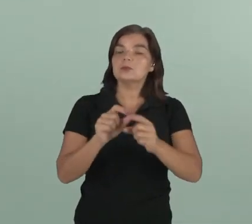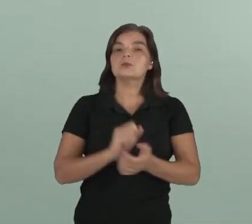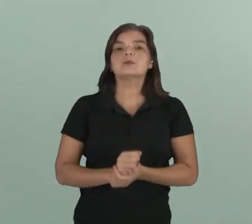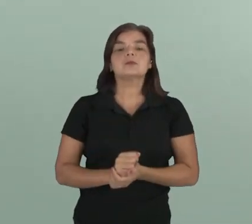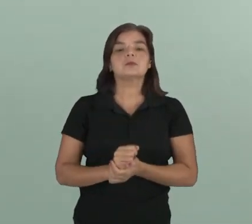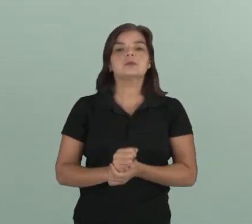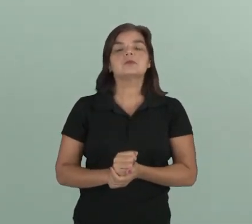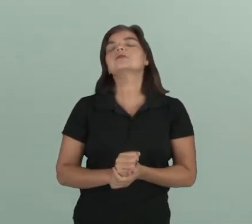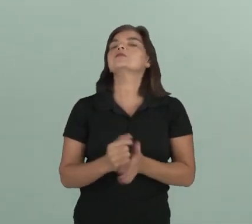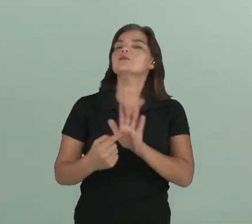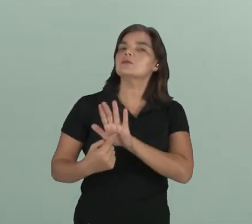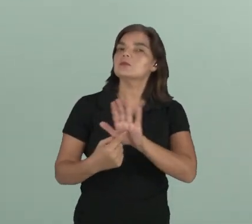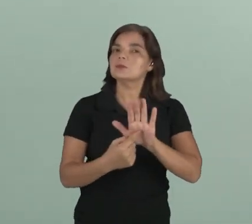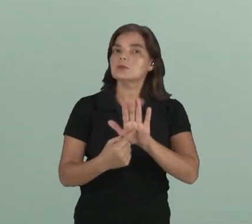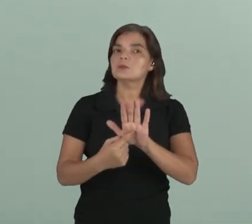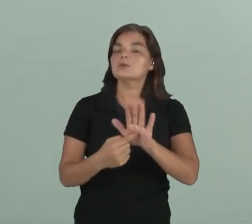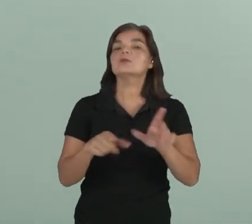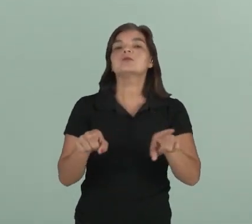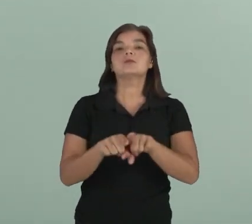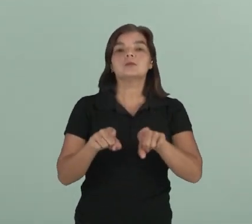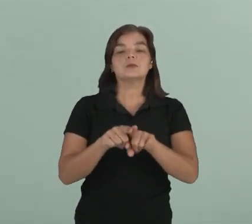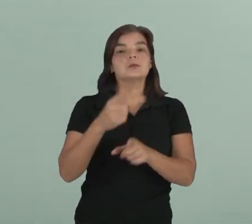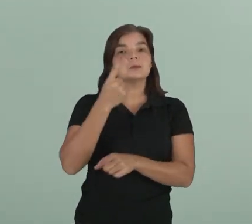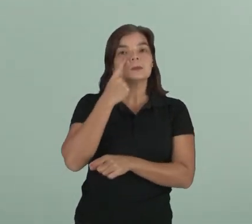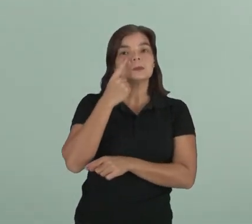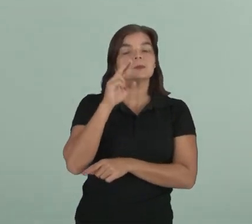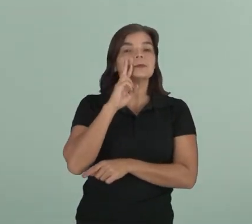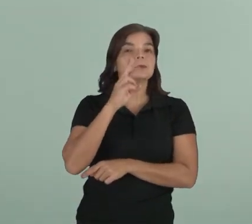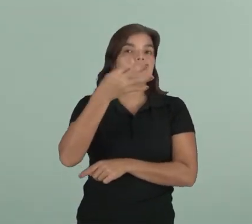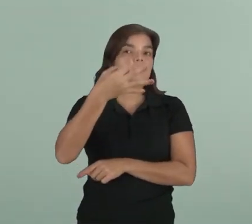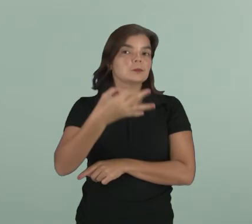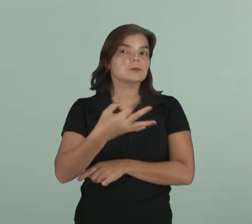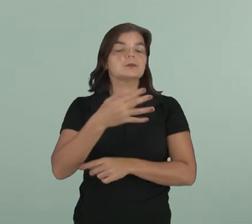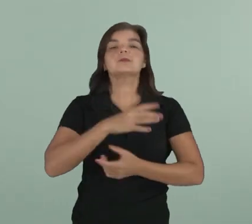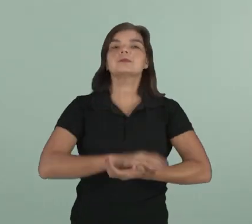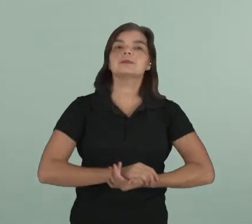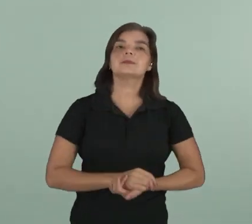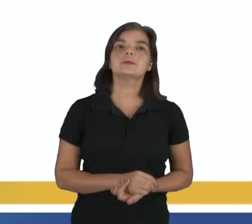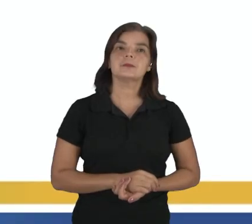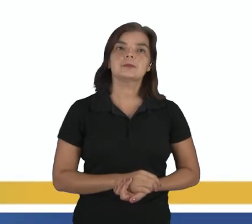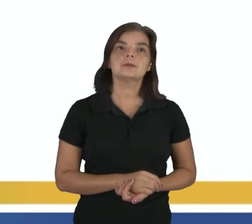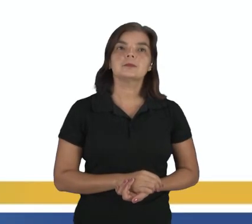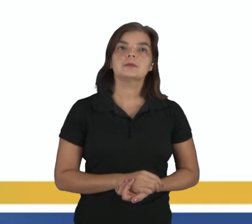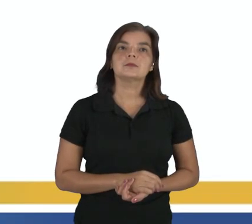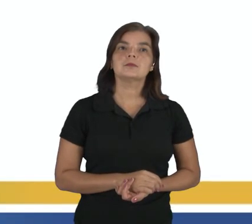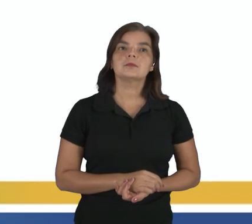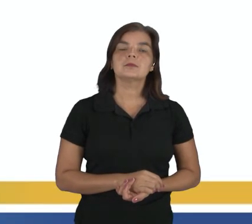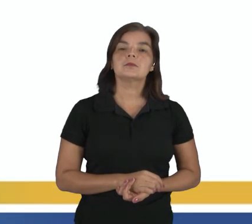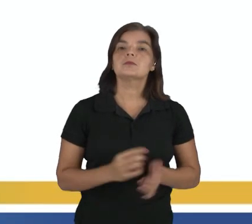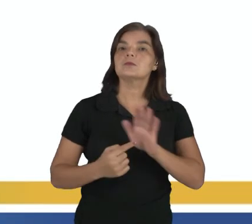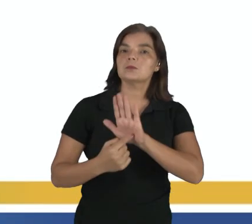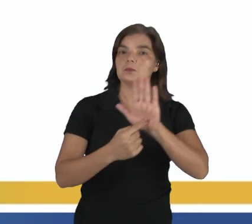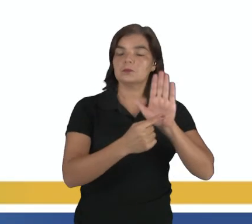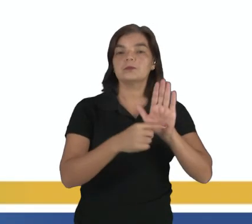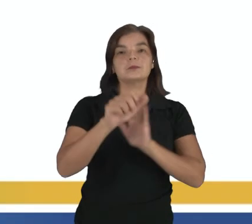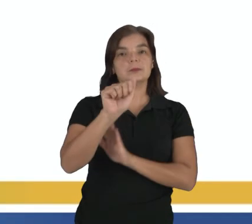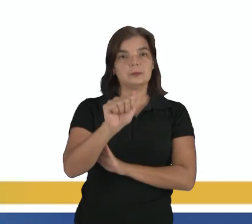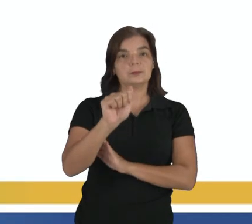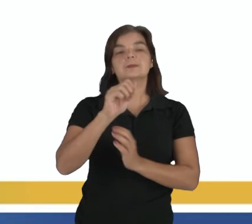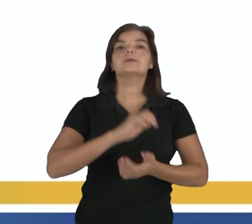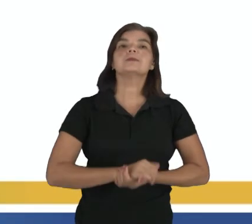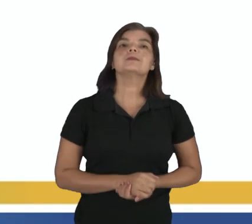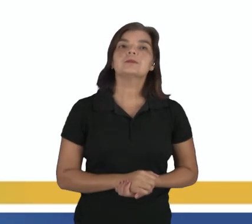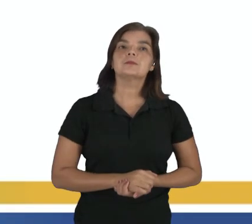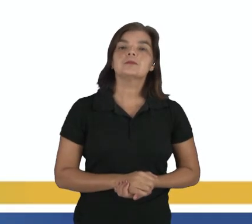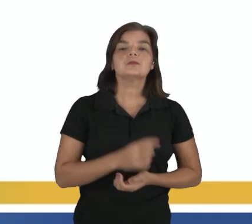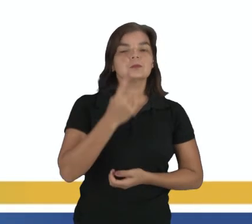nos incita ao consumo, vamos verificar qual a alternativa correta. Está expressa na alternativa